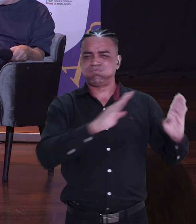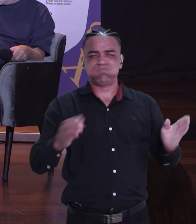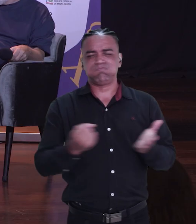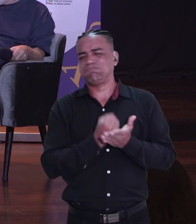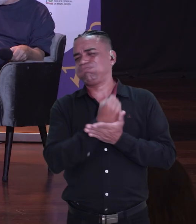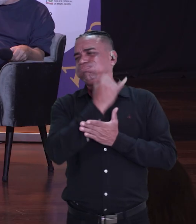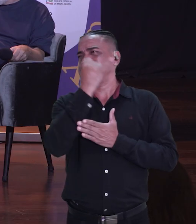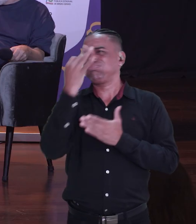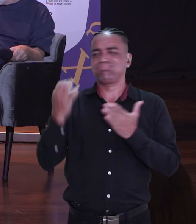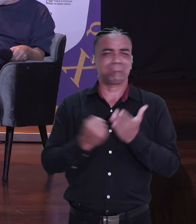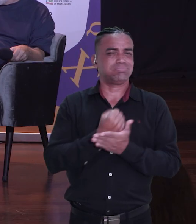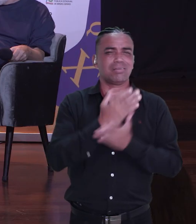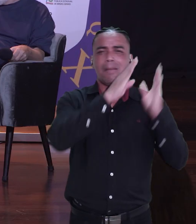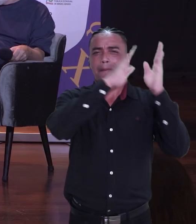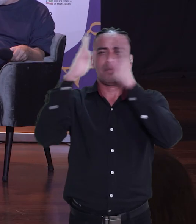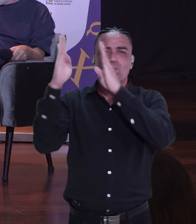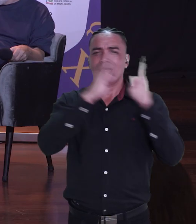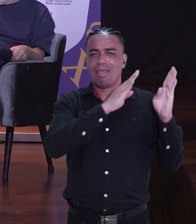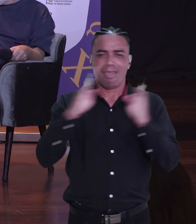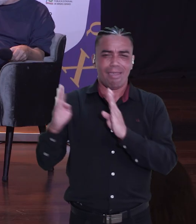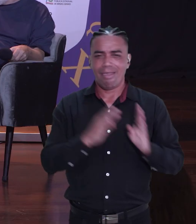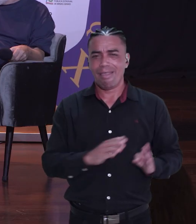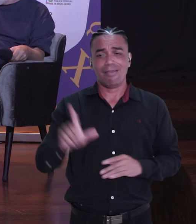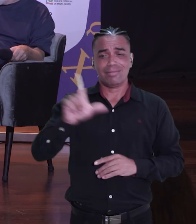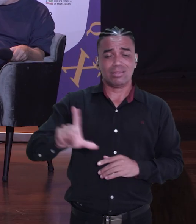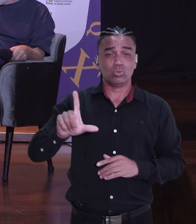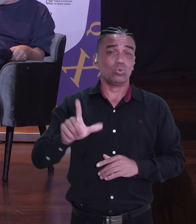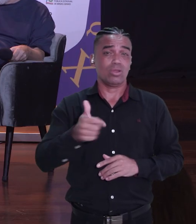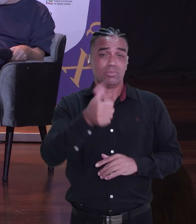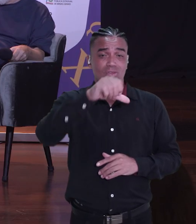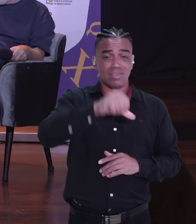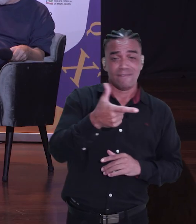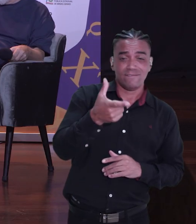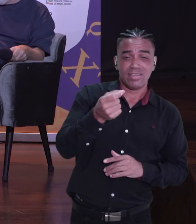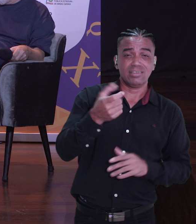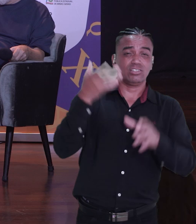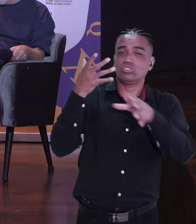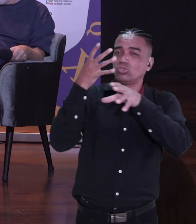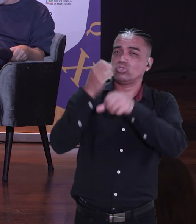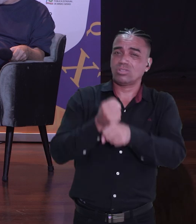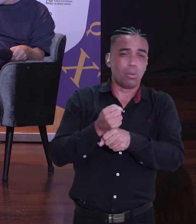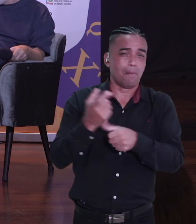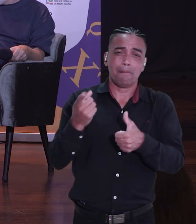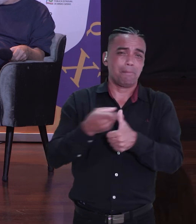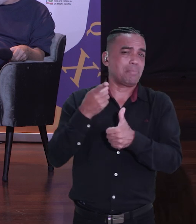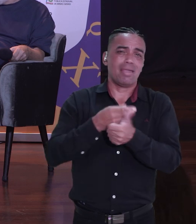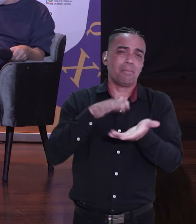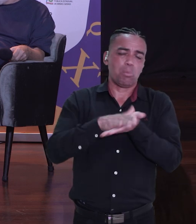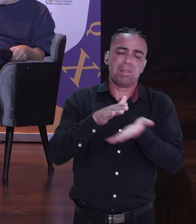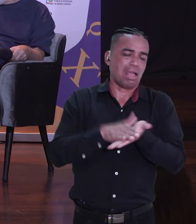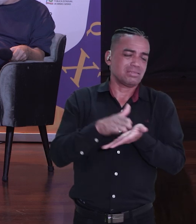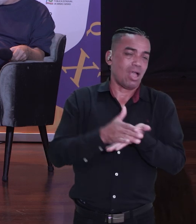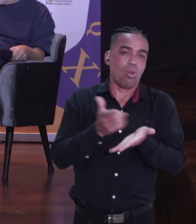de toda... Tem uma biblioteca muito boa da literatura dos anos 20, né? Obra completa, primeira edição daqueles escritores